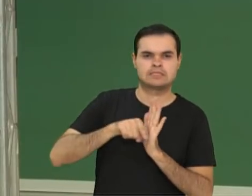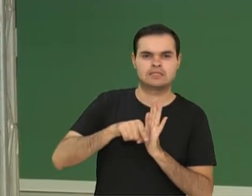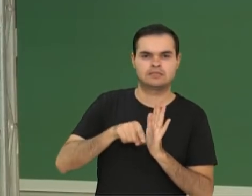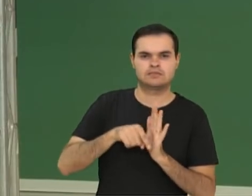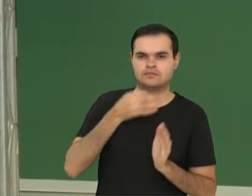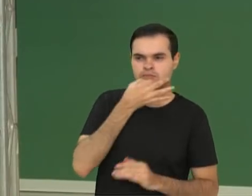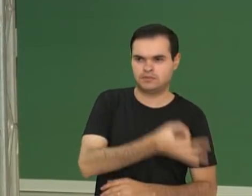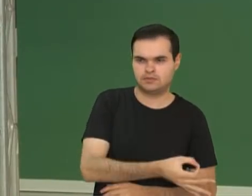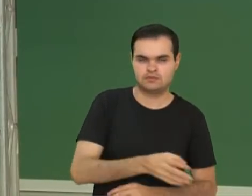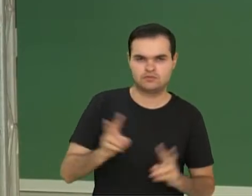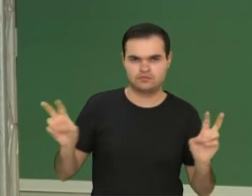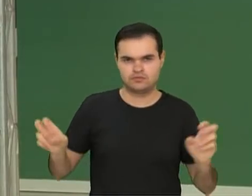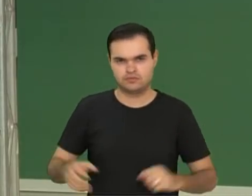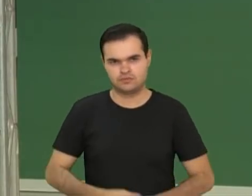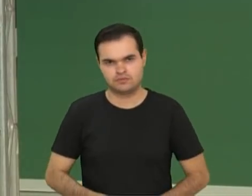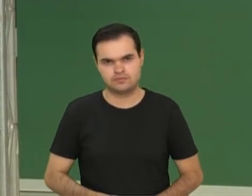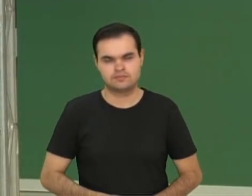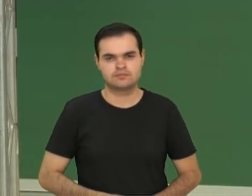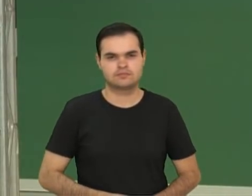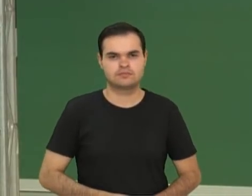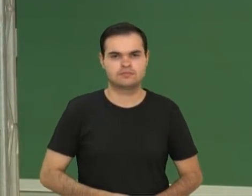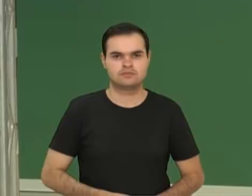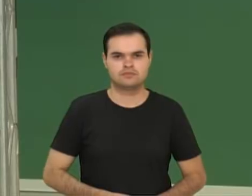o que foi publicado.